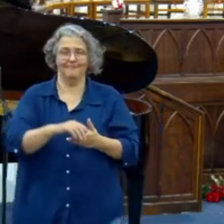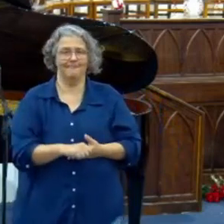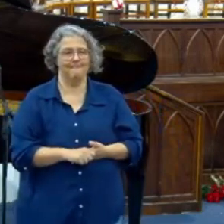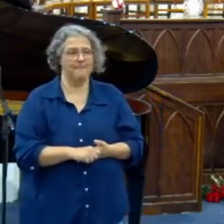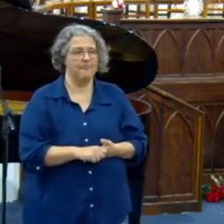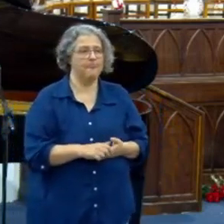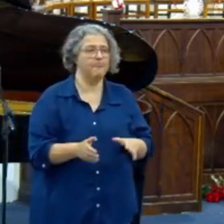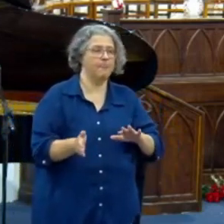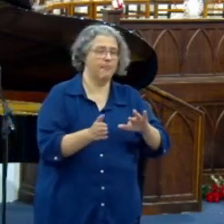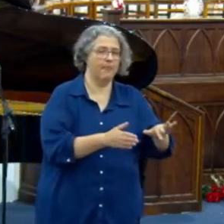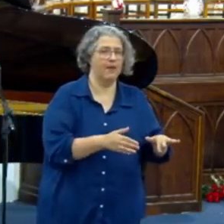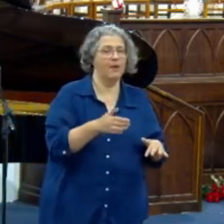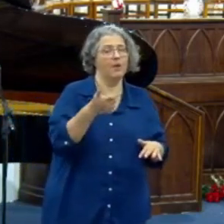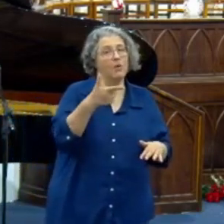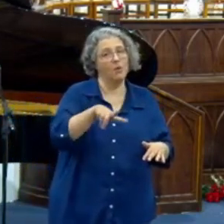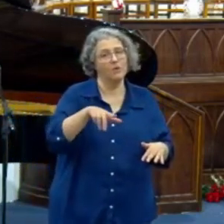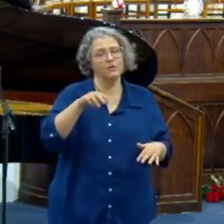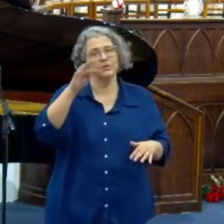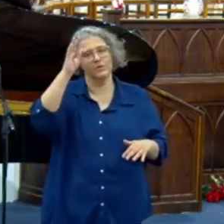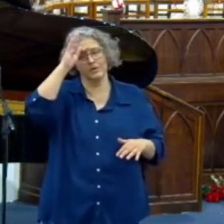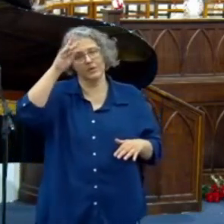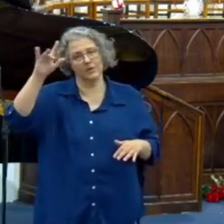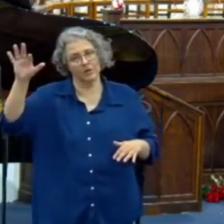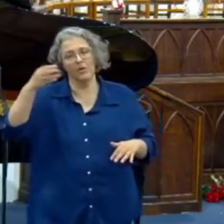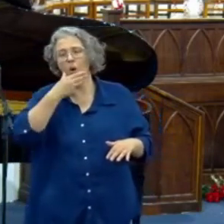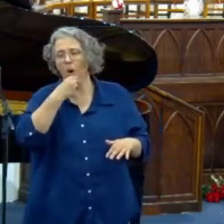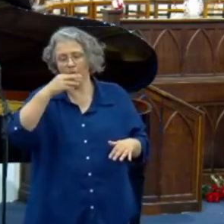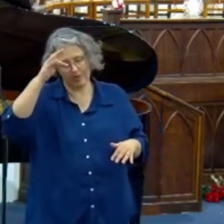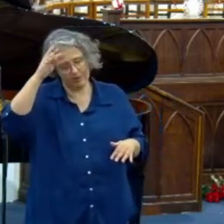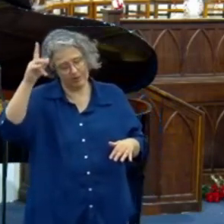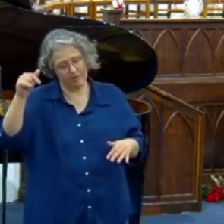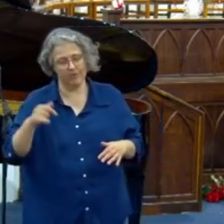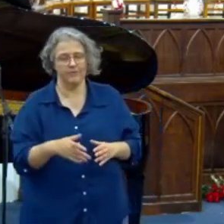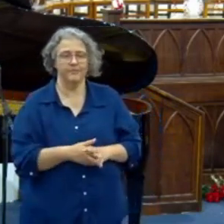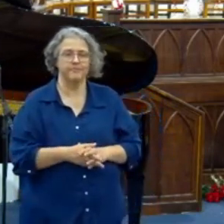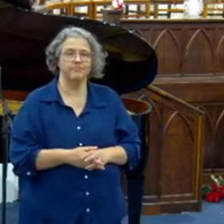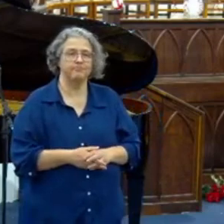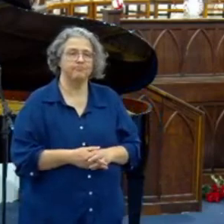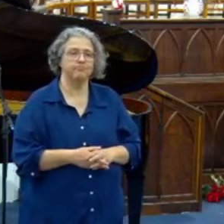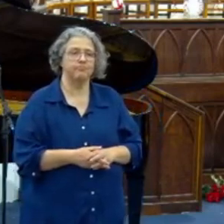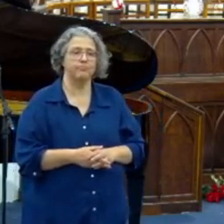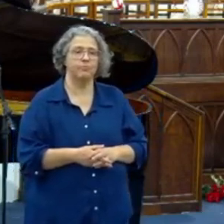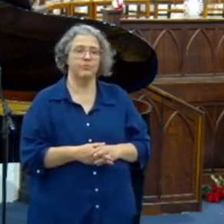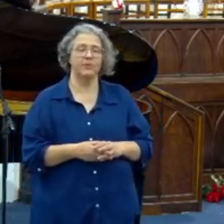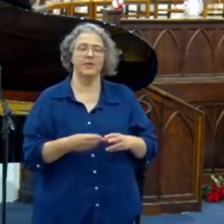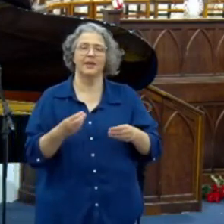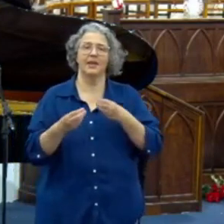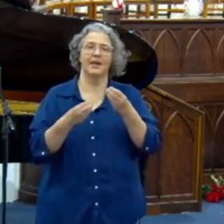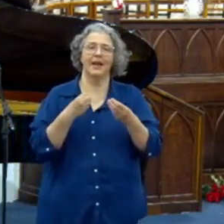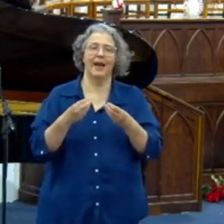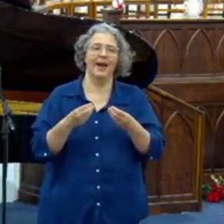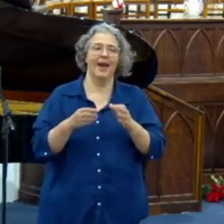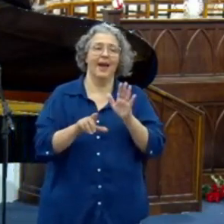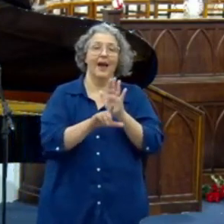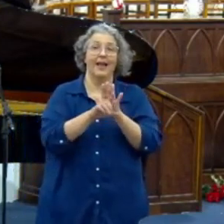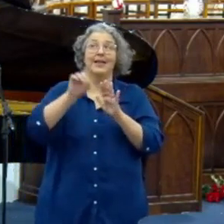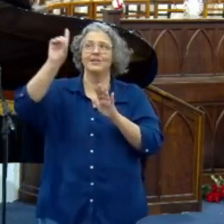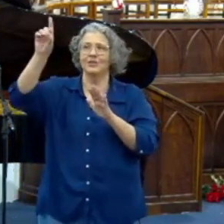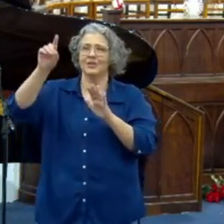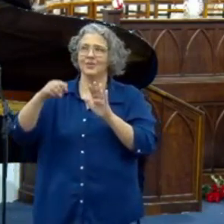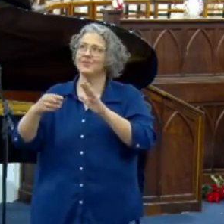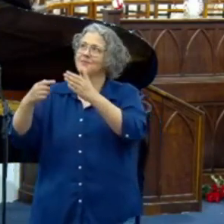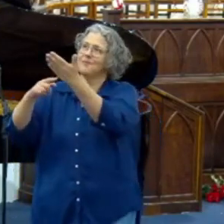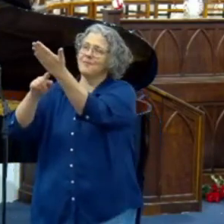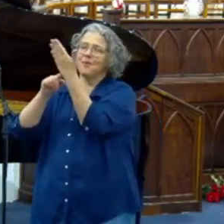teólogo, chamado Hermann Bavinck, diz assim, a lei de Deus é o espelho da sua santidade, e